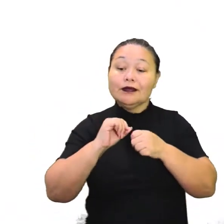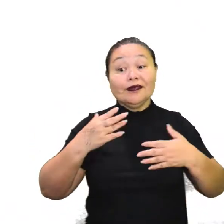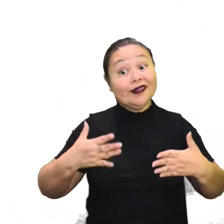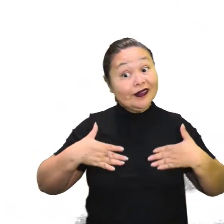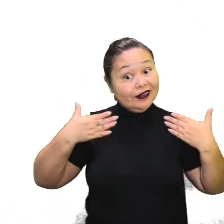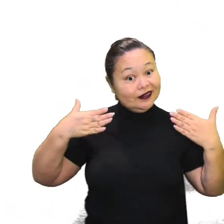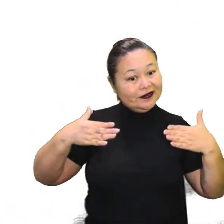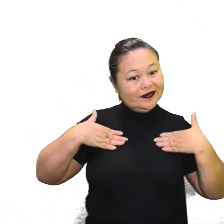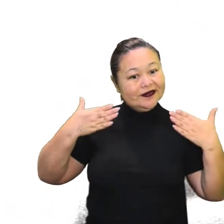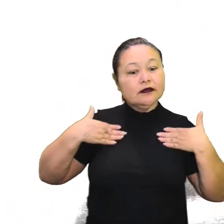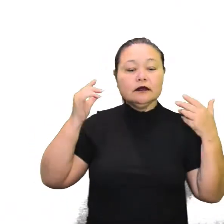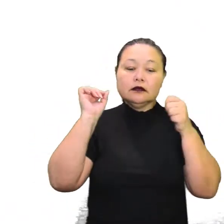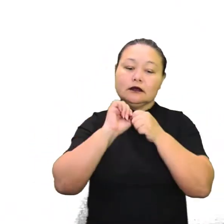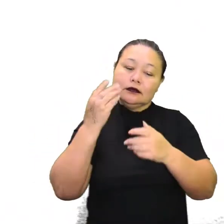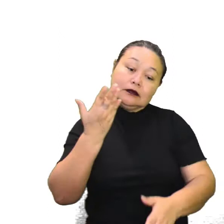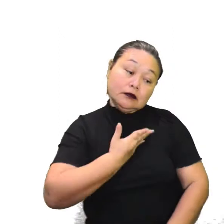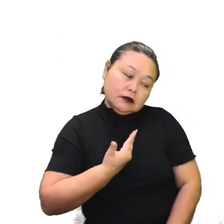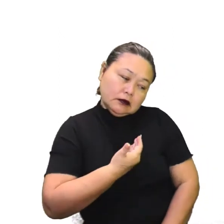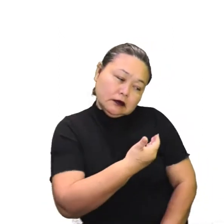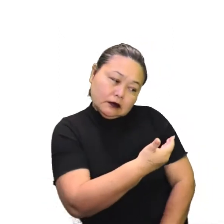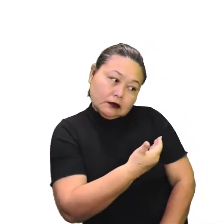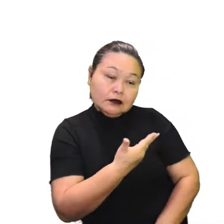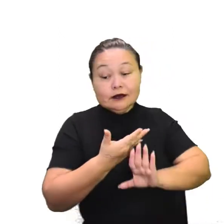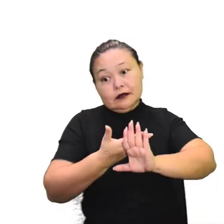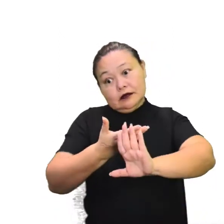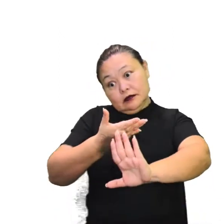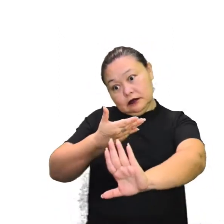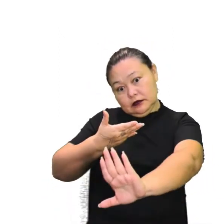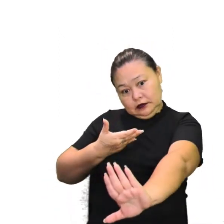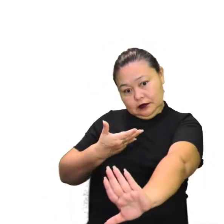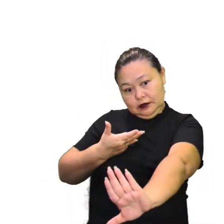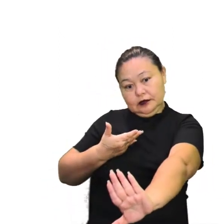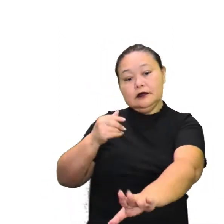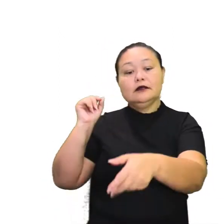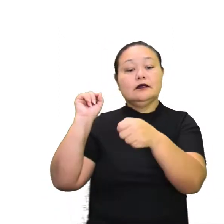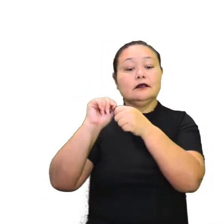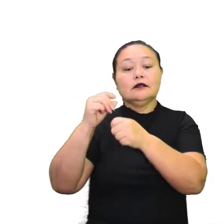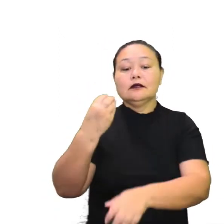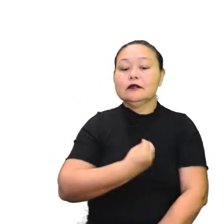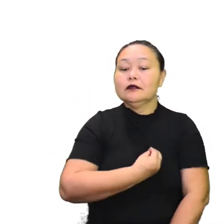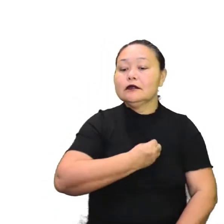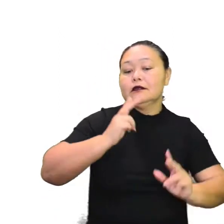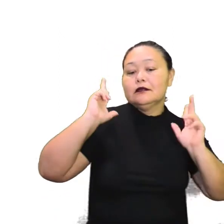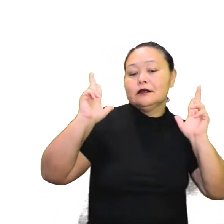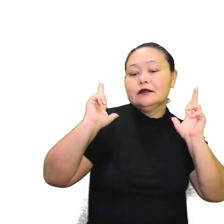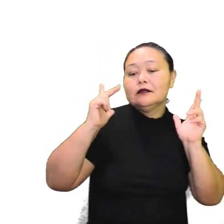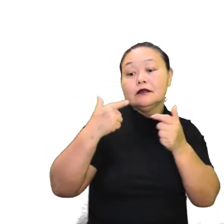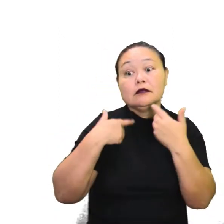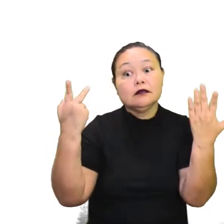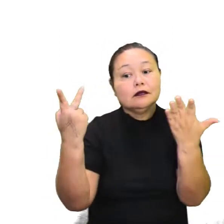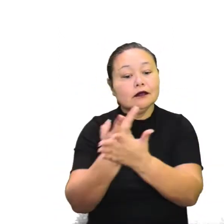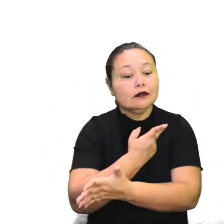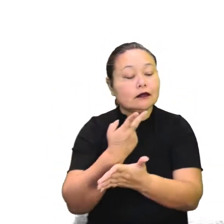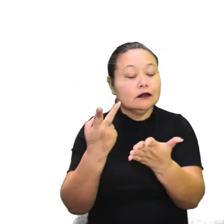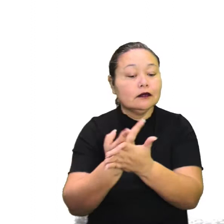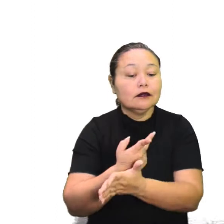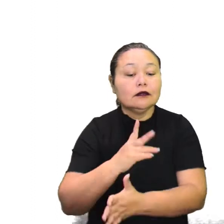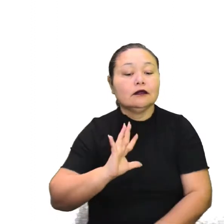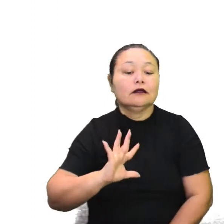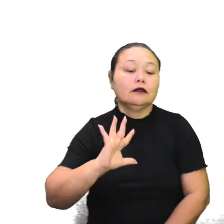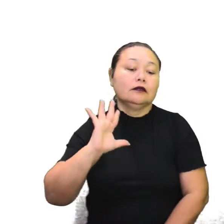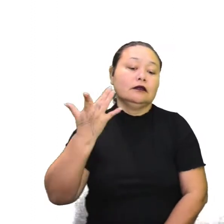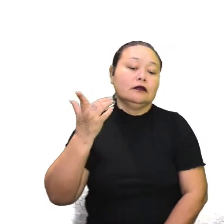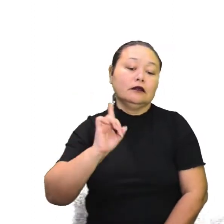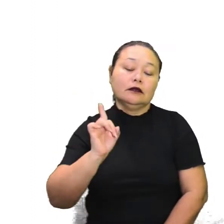fez contente. Fez-se do amigo próximo distante, fez-se da vida uma aventura errante,